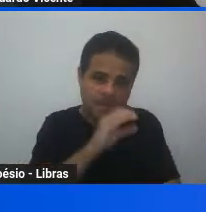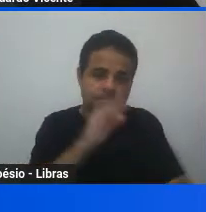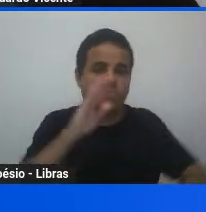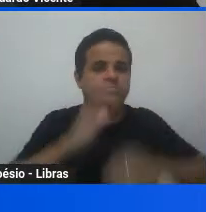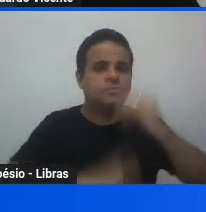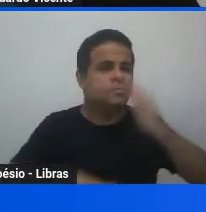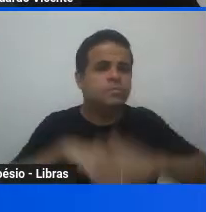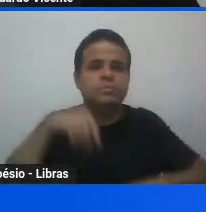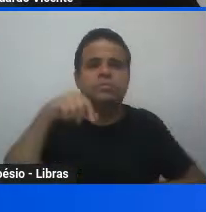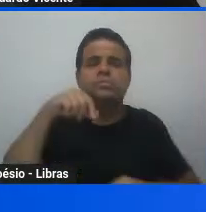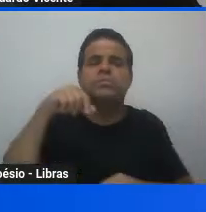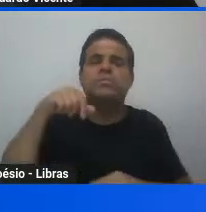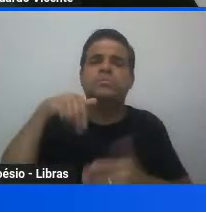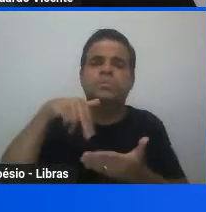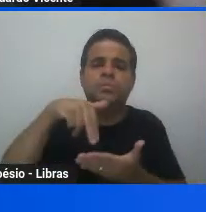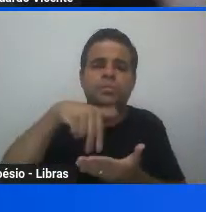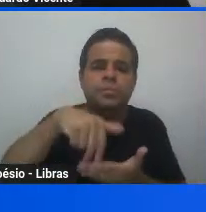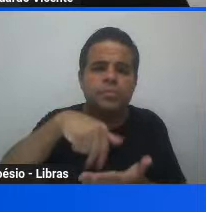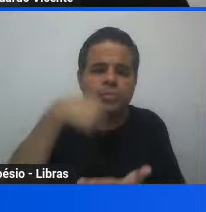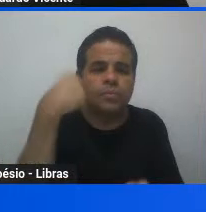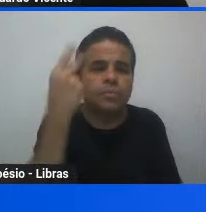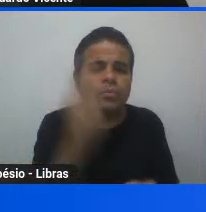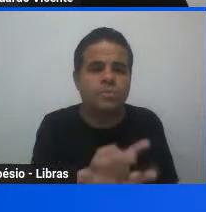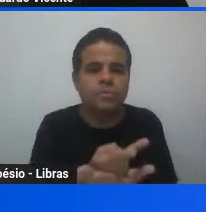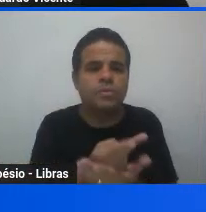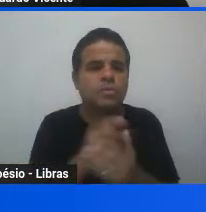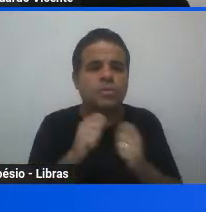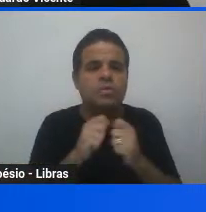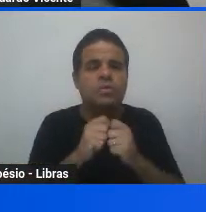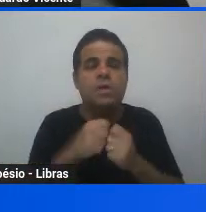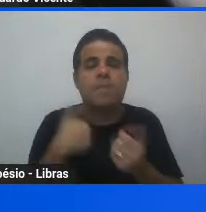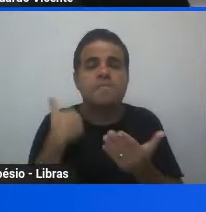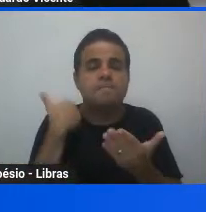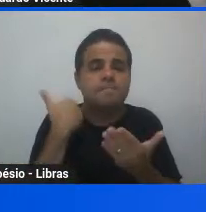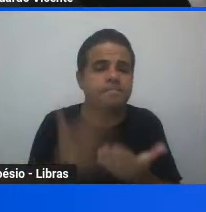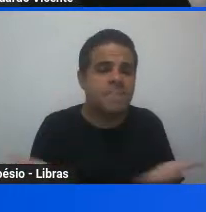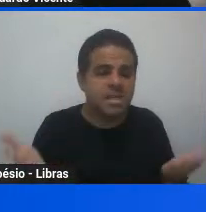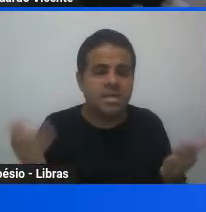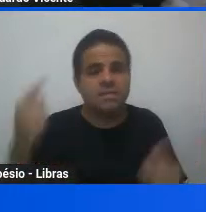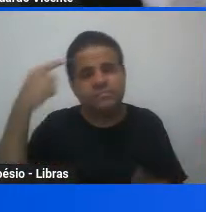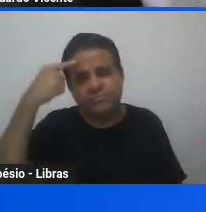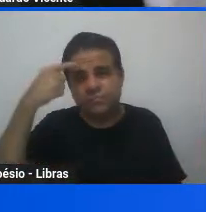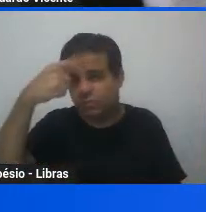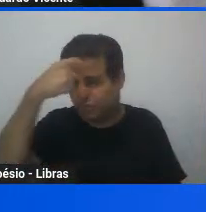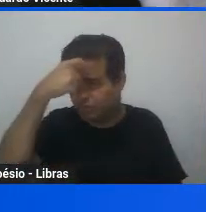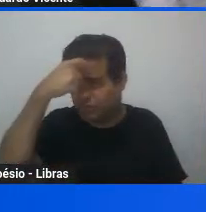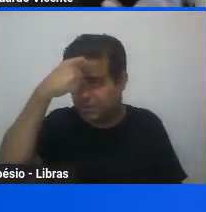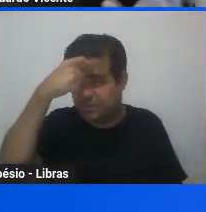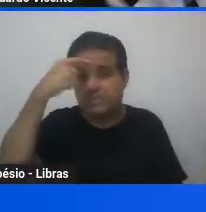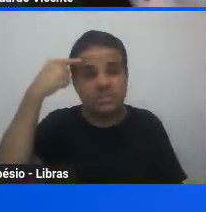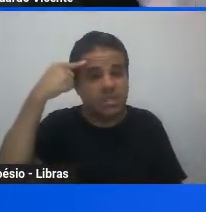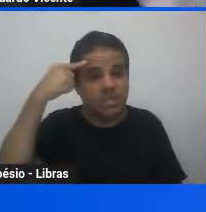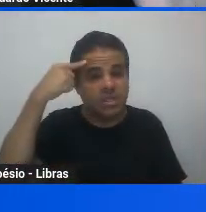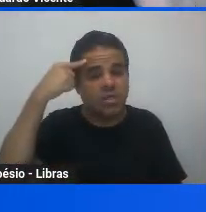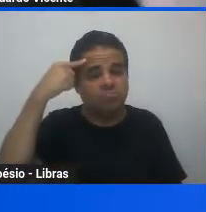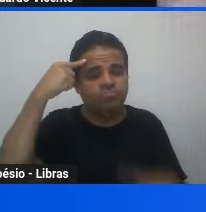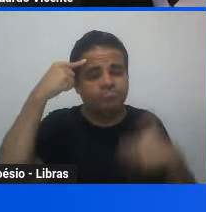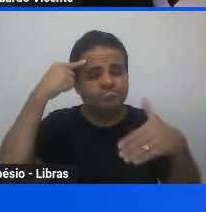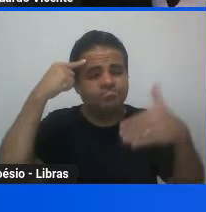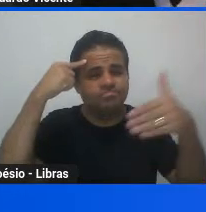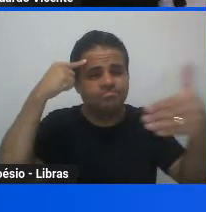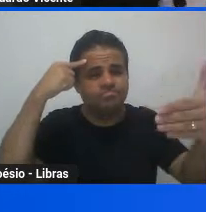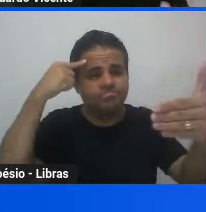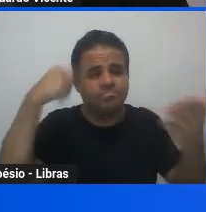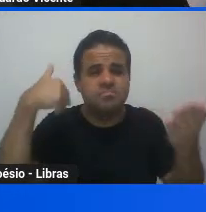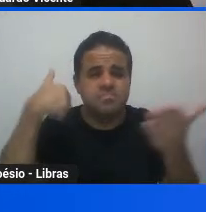é o desmaio? Desmaio é uma síncope, né? É a perda súbita da consciência. Estou tonto e, de repente,